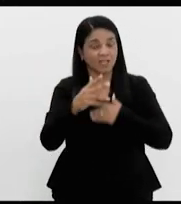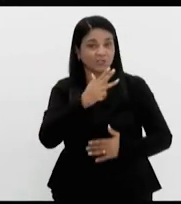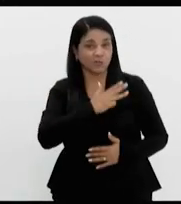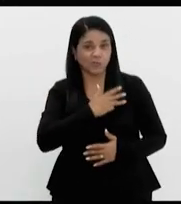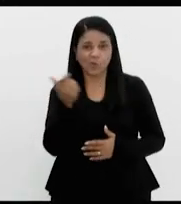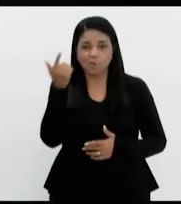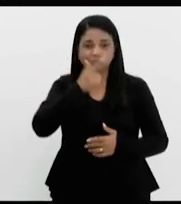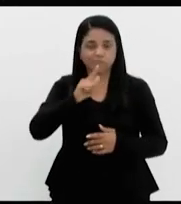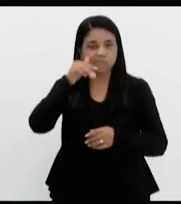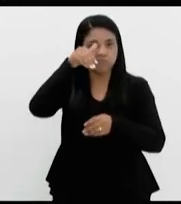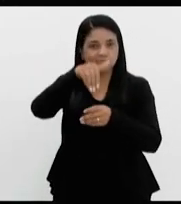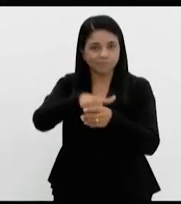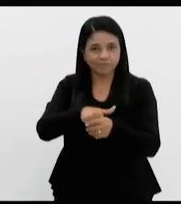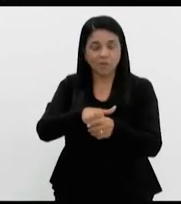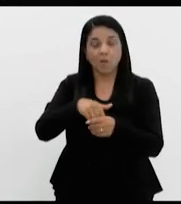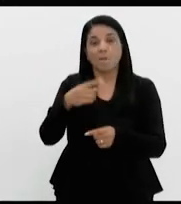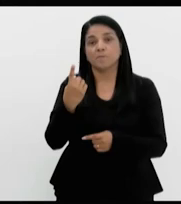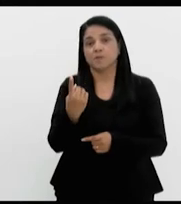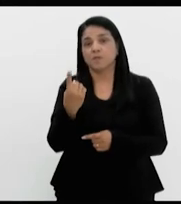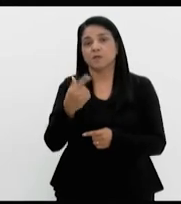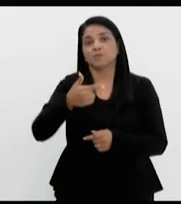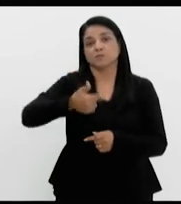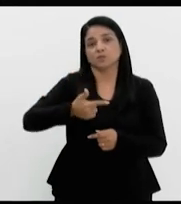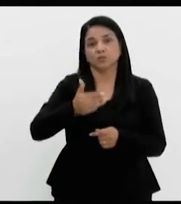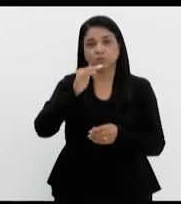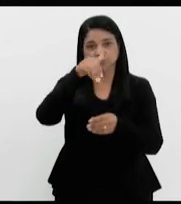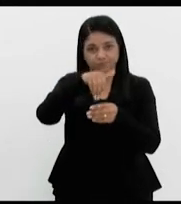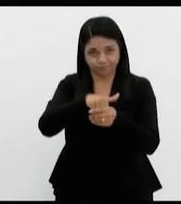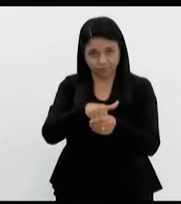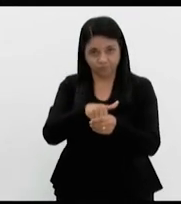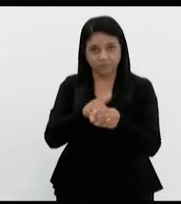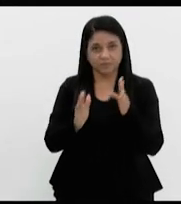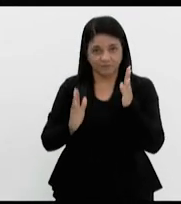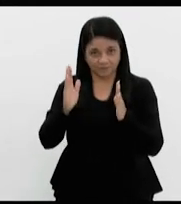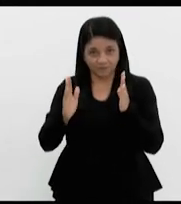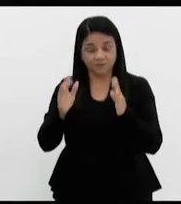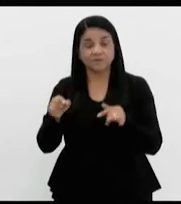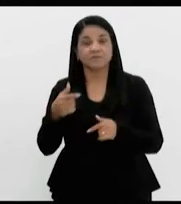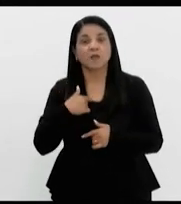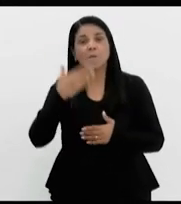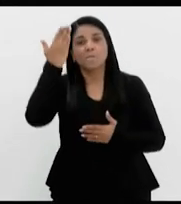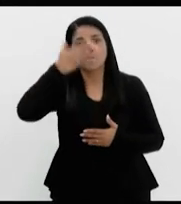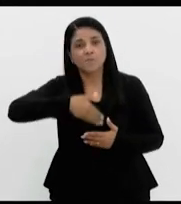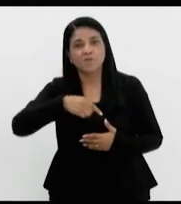no primeiro e no segundo turno, provando, não é,